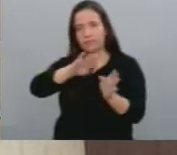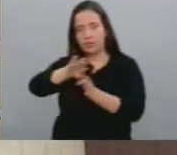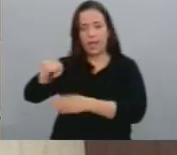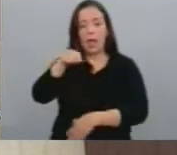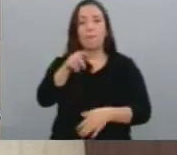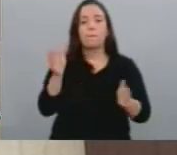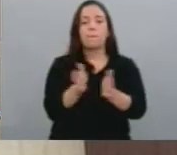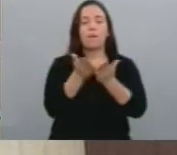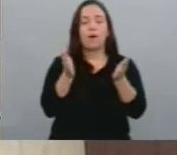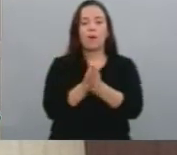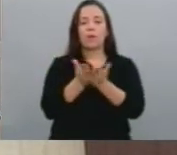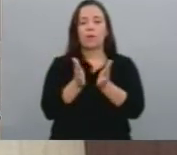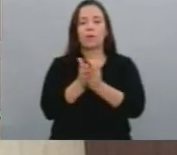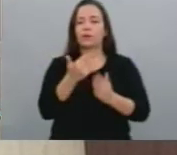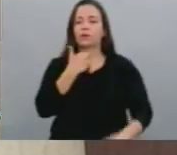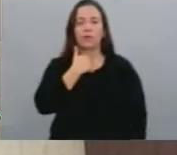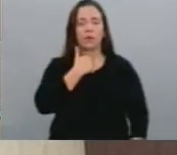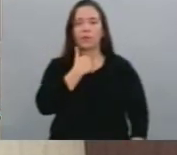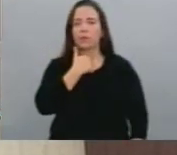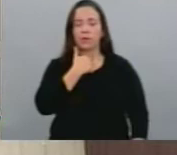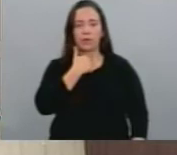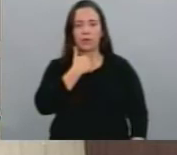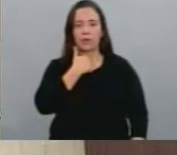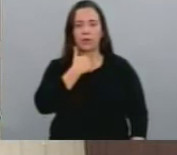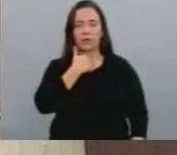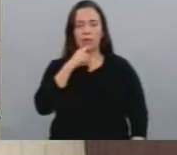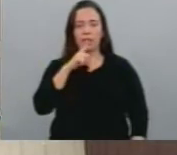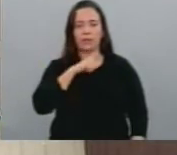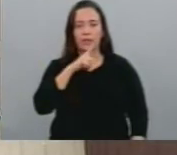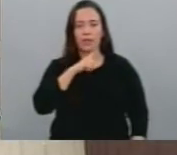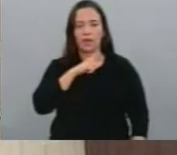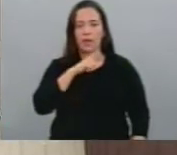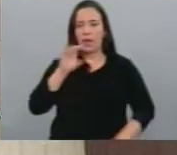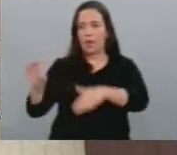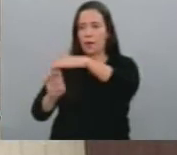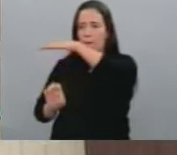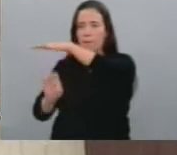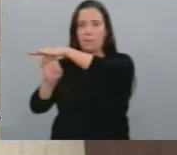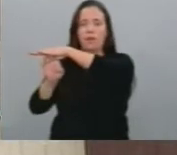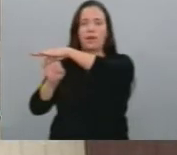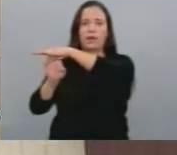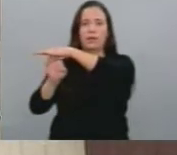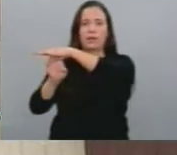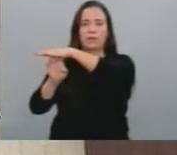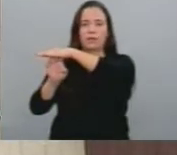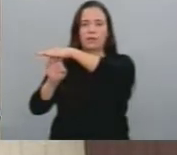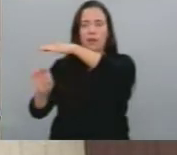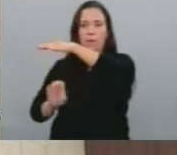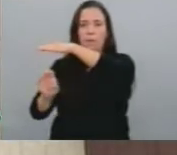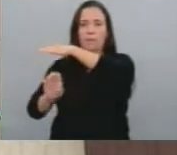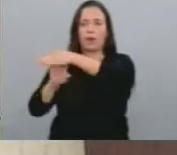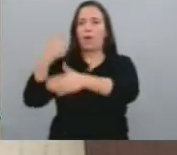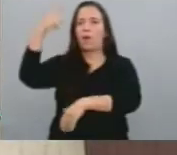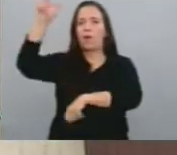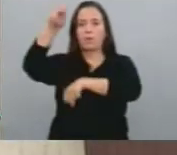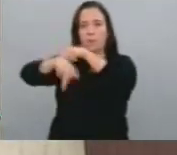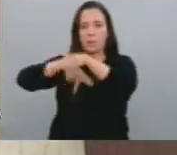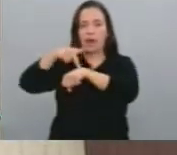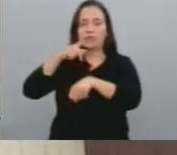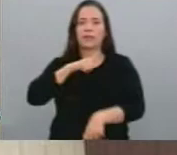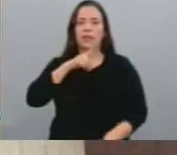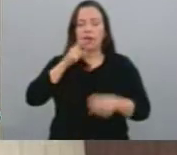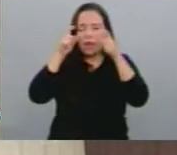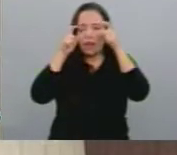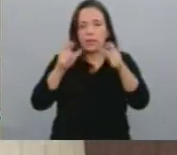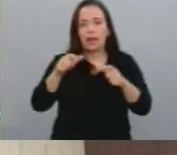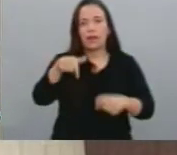ser utilizada para engordar os bolsos das corporações e das transnacionais que vêm aqui em busca de